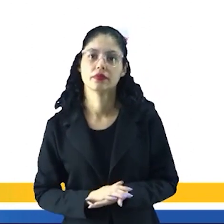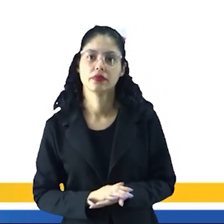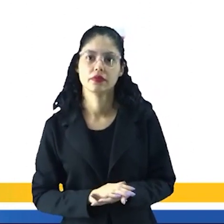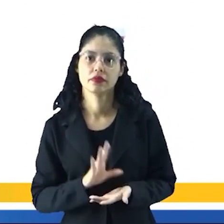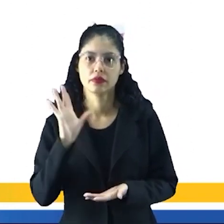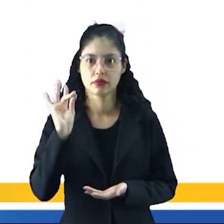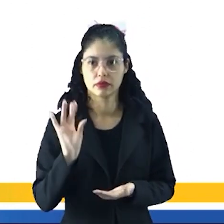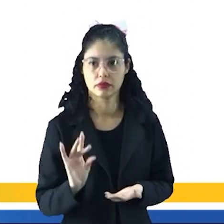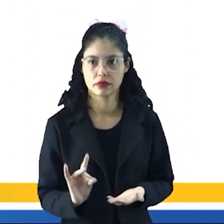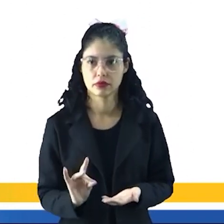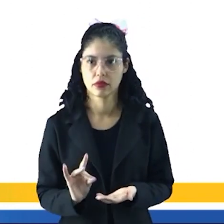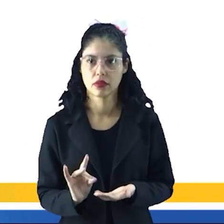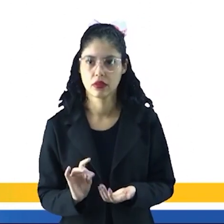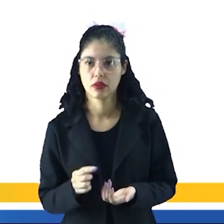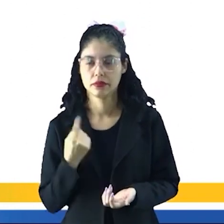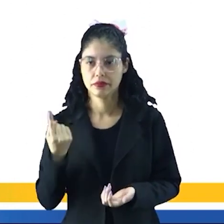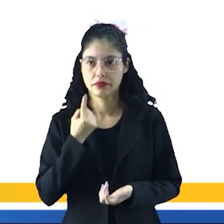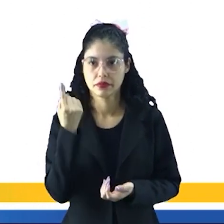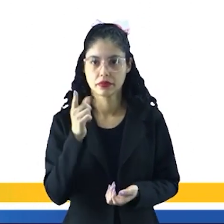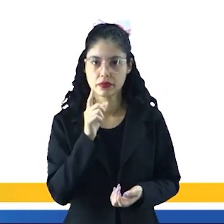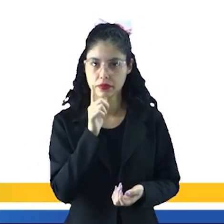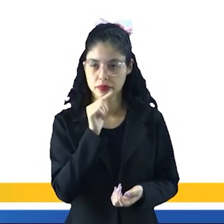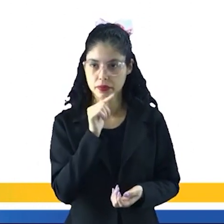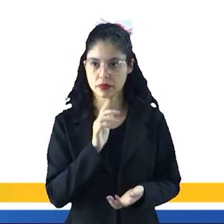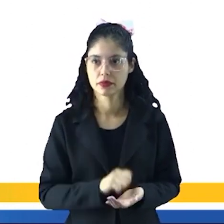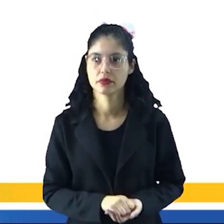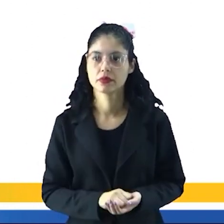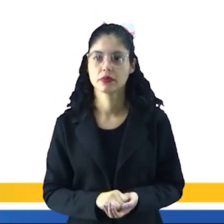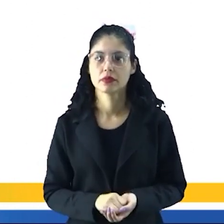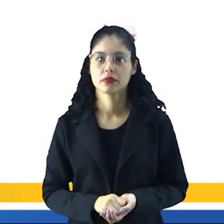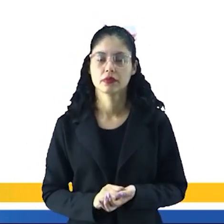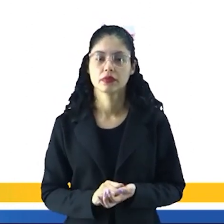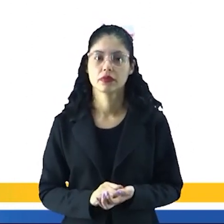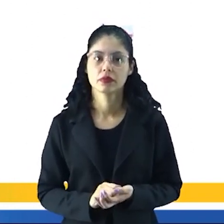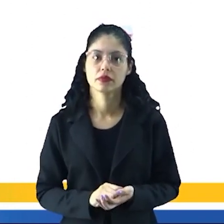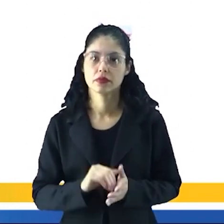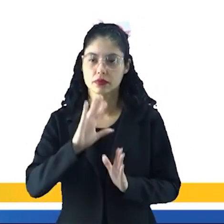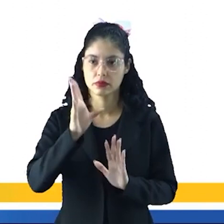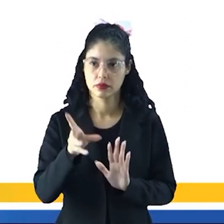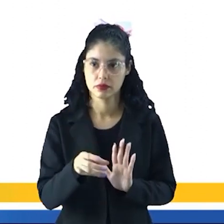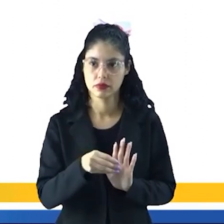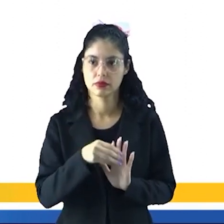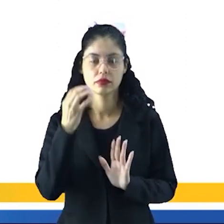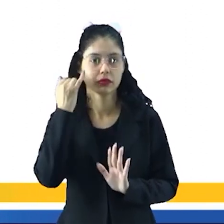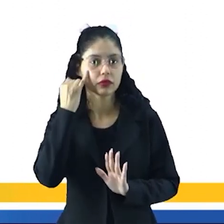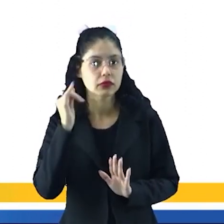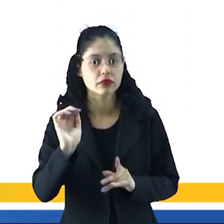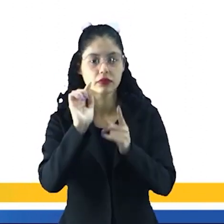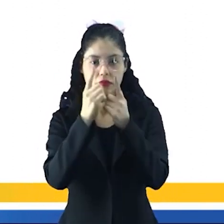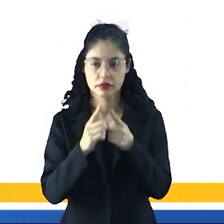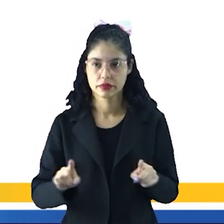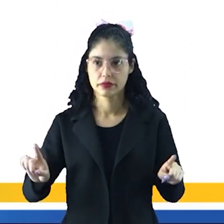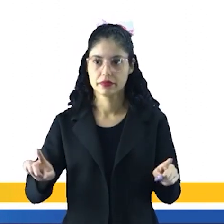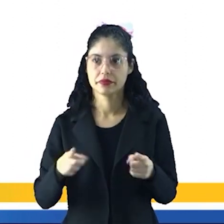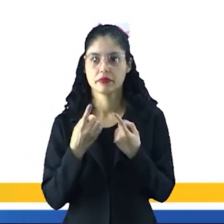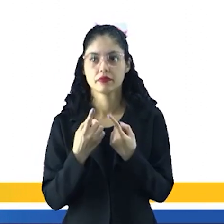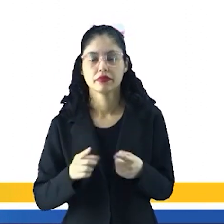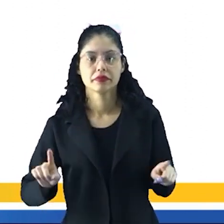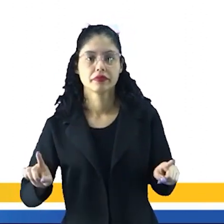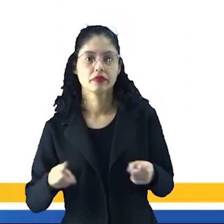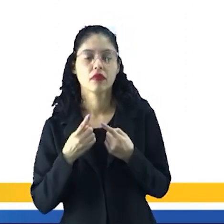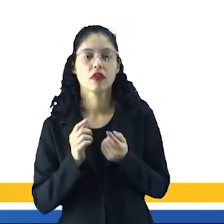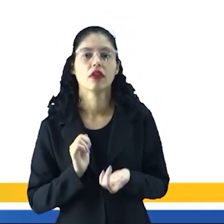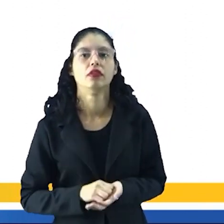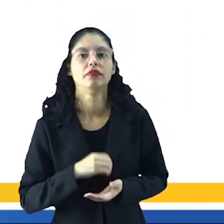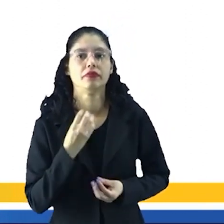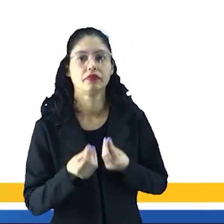cada uma com uma altura de líquido. Então, ele coloca essa ideia da música, né? A